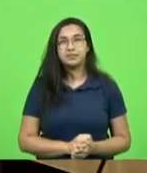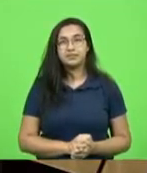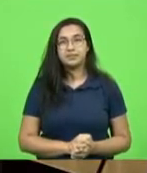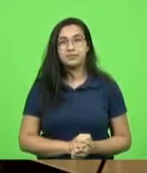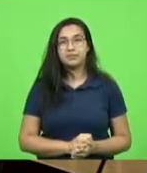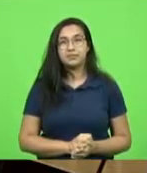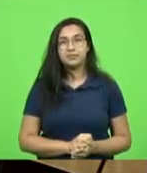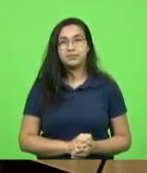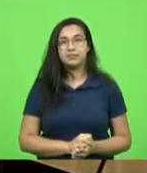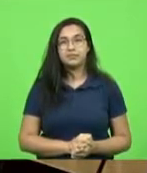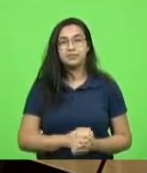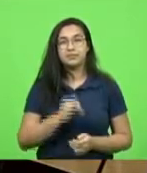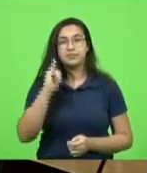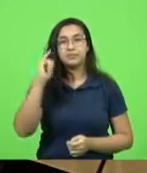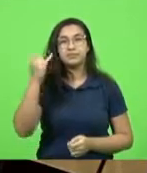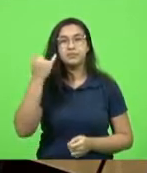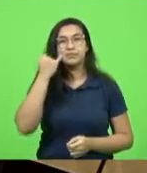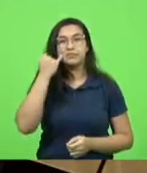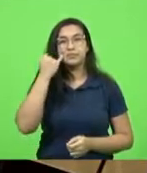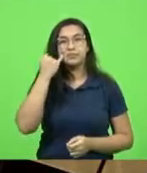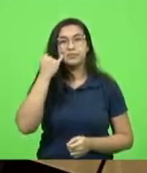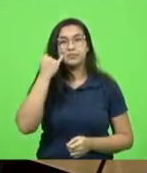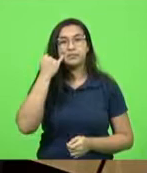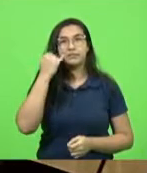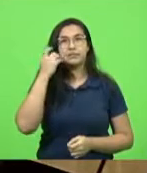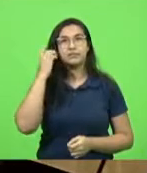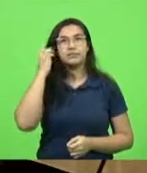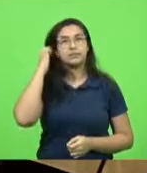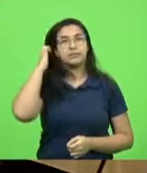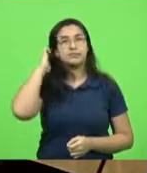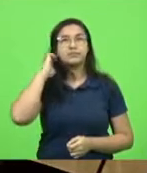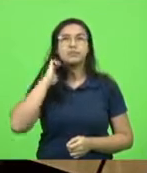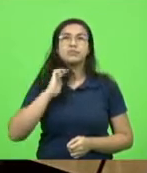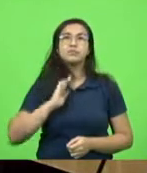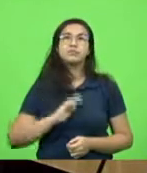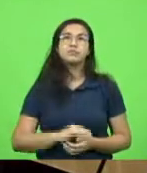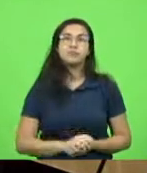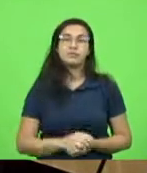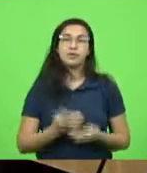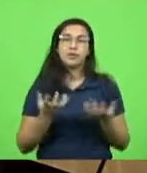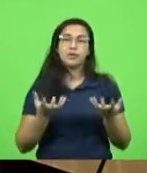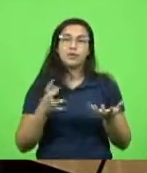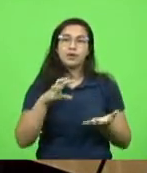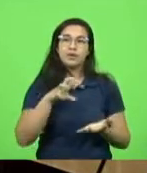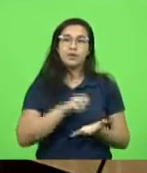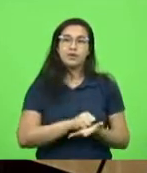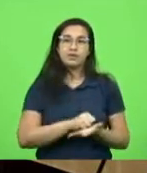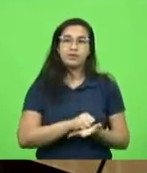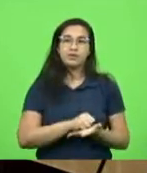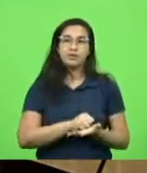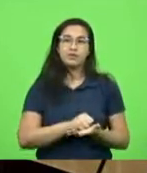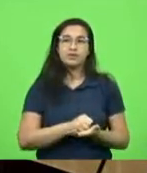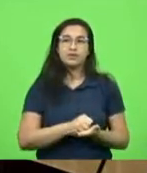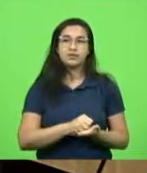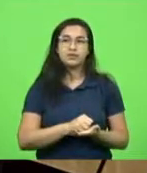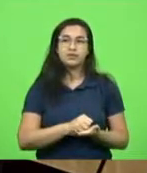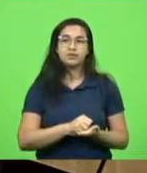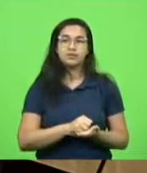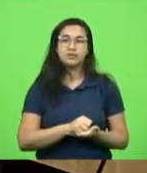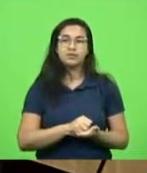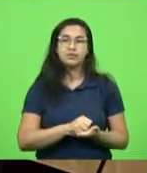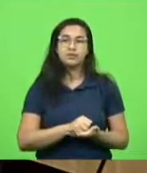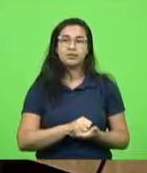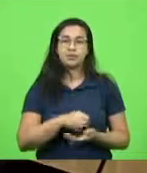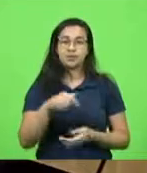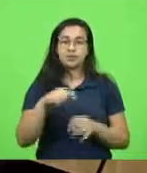a capital do Jessé gerre gerre eu queria fazer o registro eu queria fazer o registro